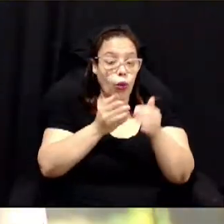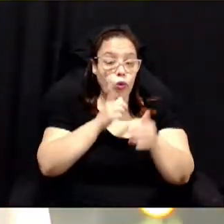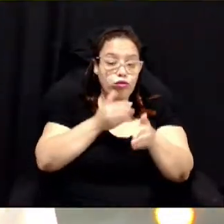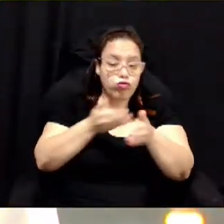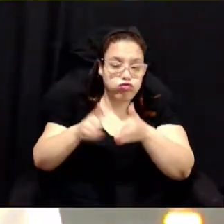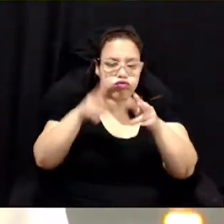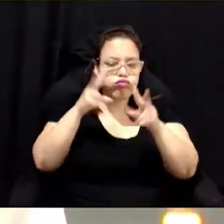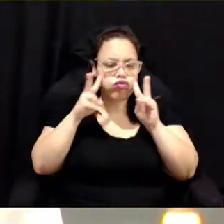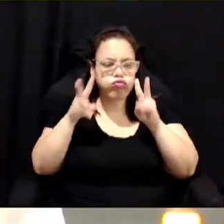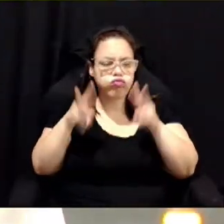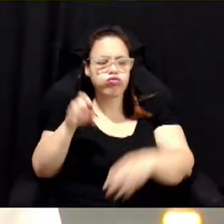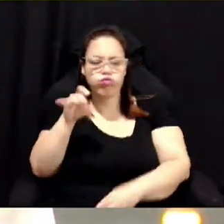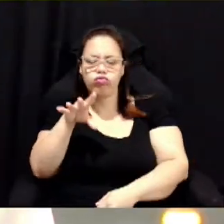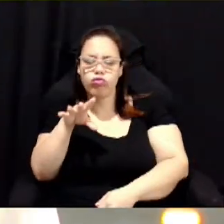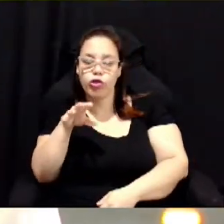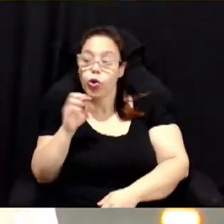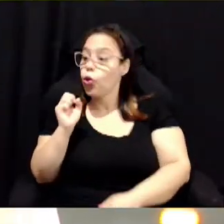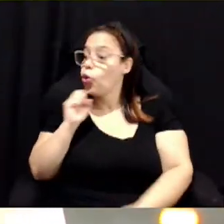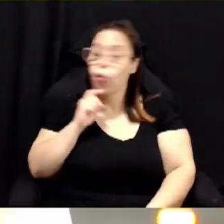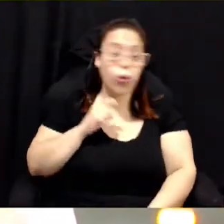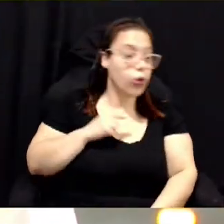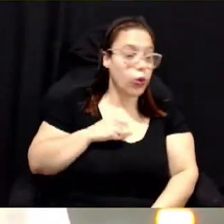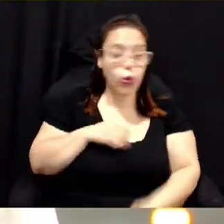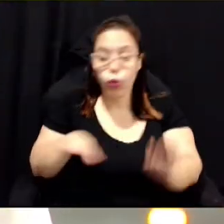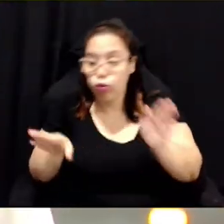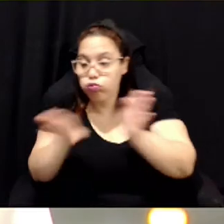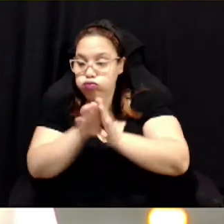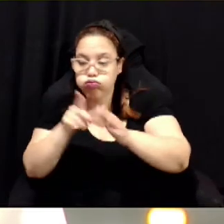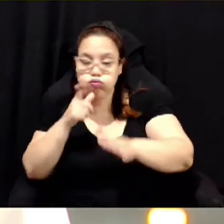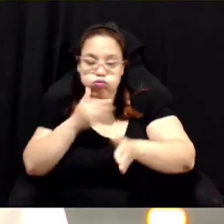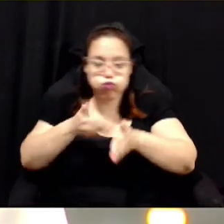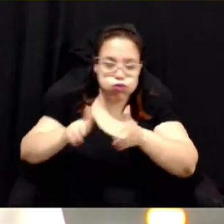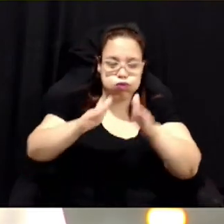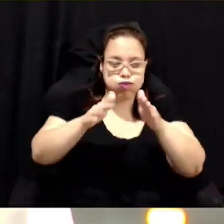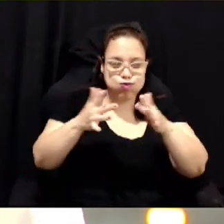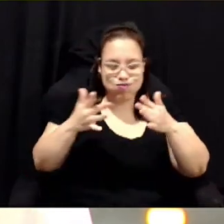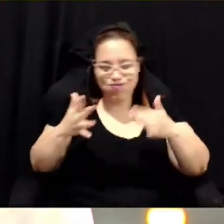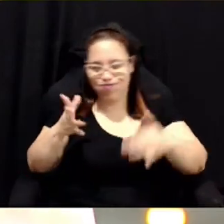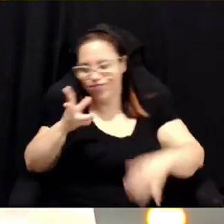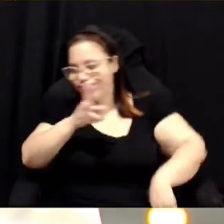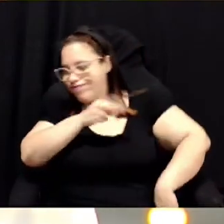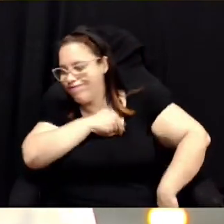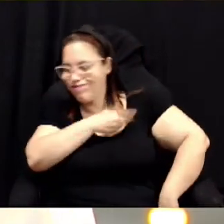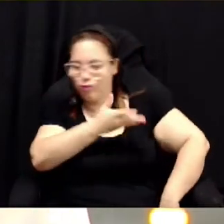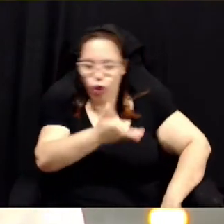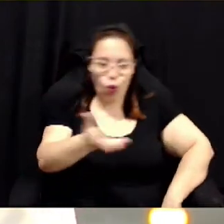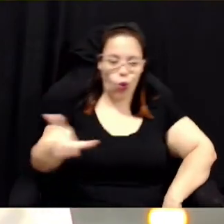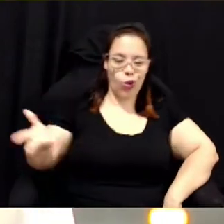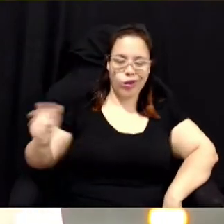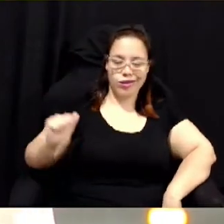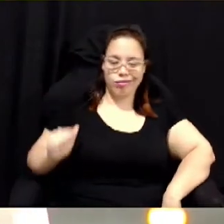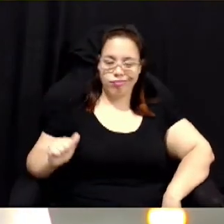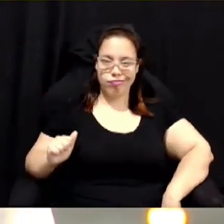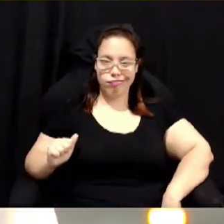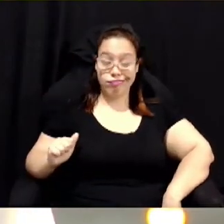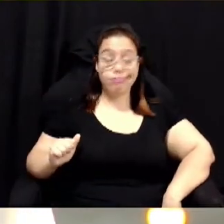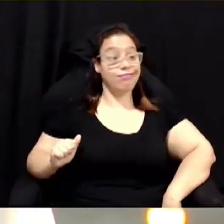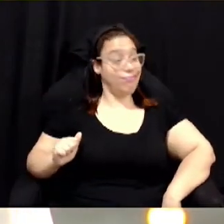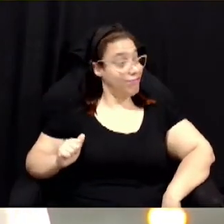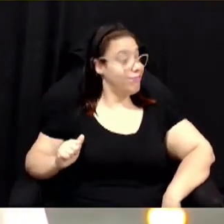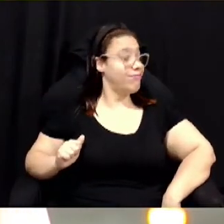só como um espectador que chega na beira do rio, tá desfrutando realmente desses braços que